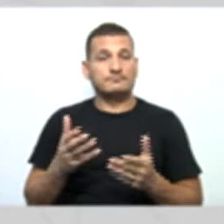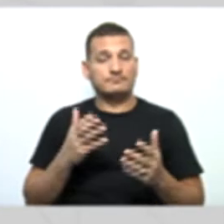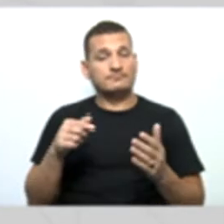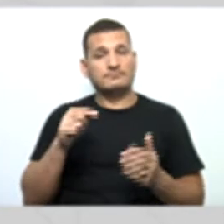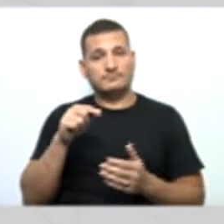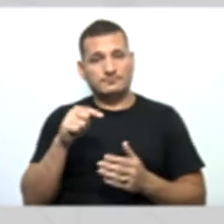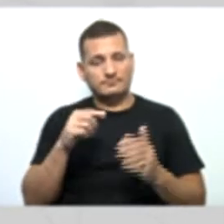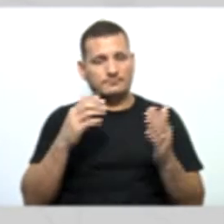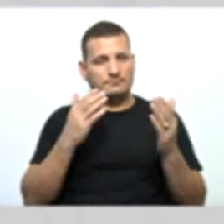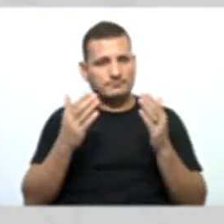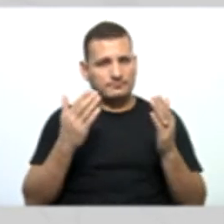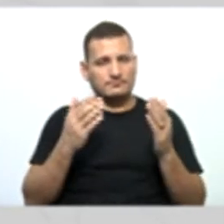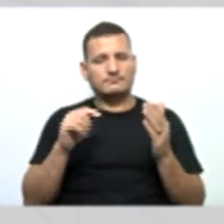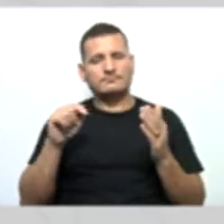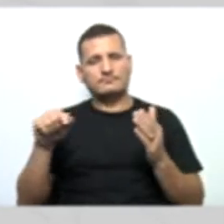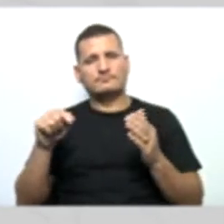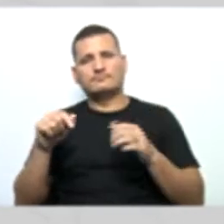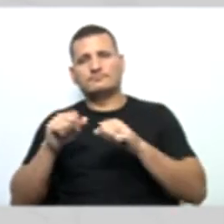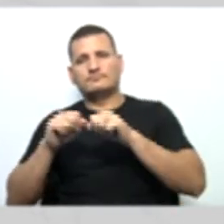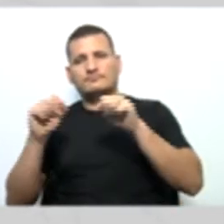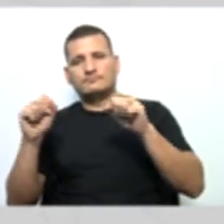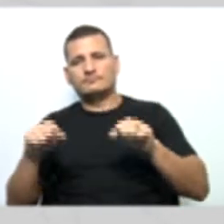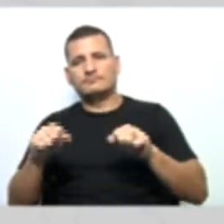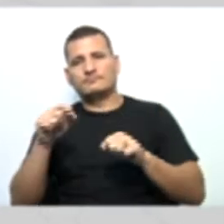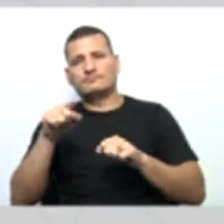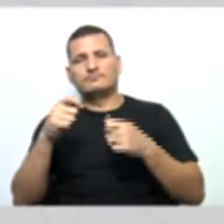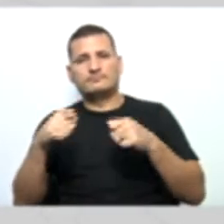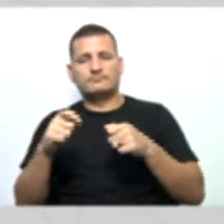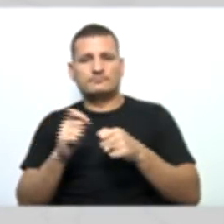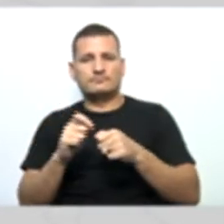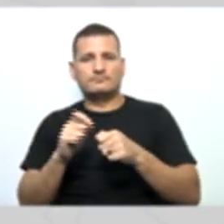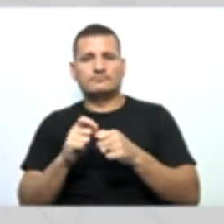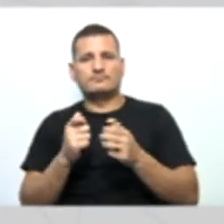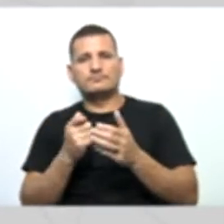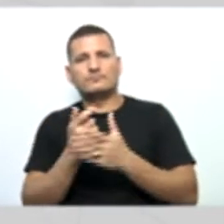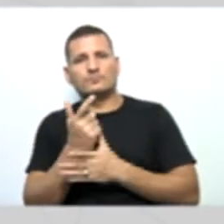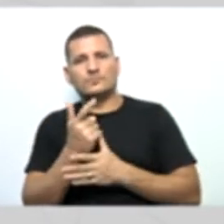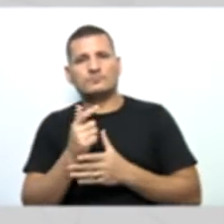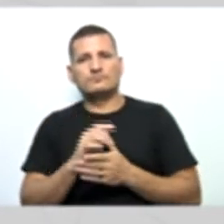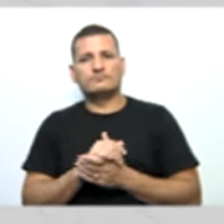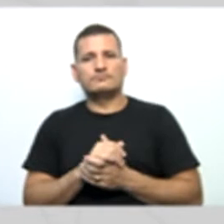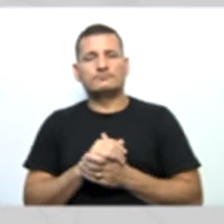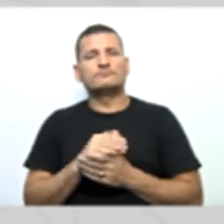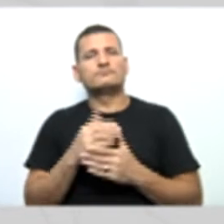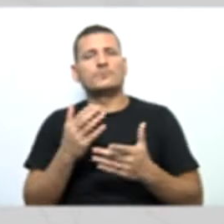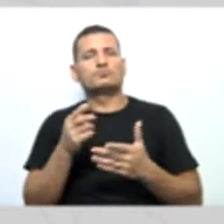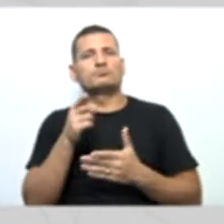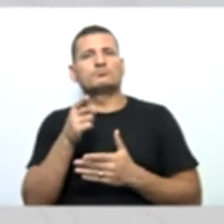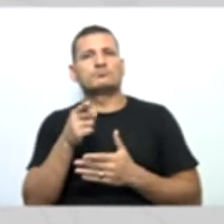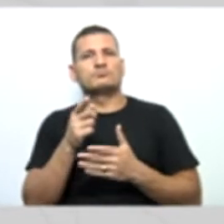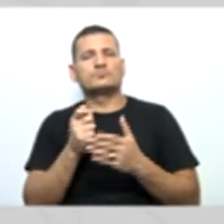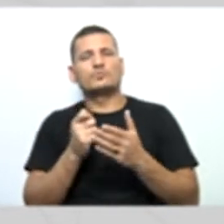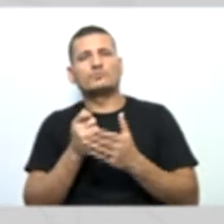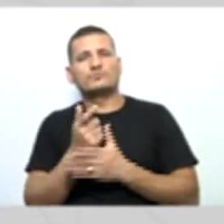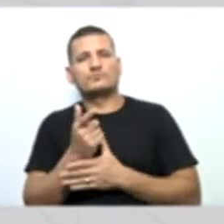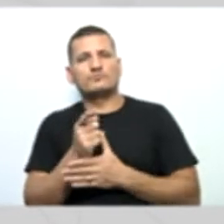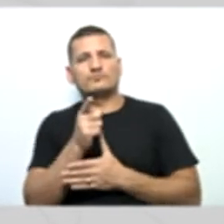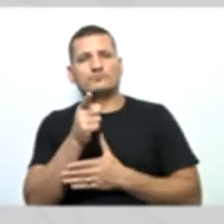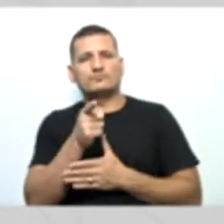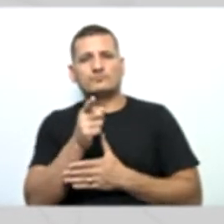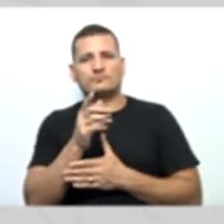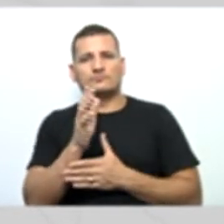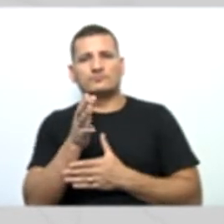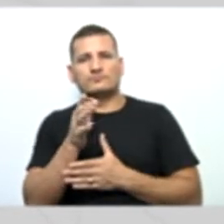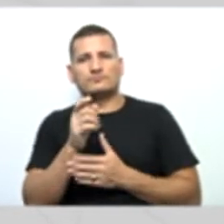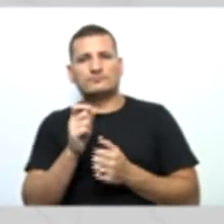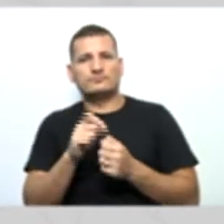sistema. Você precisa fazer uma compra. E aí? Para você comprar, você que já